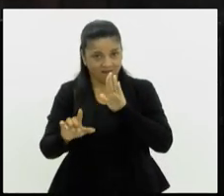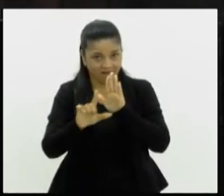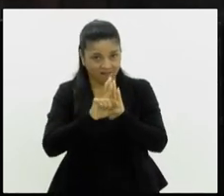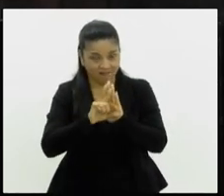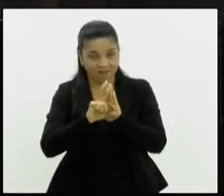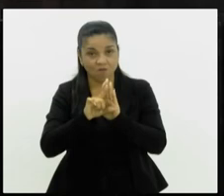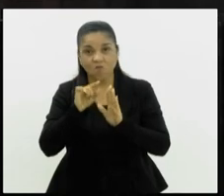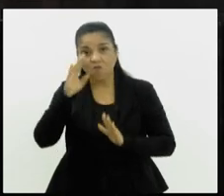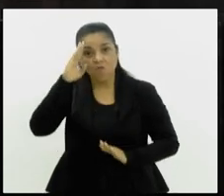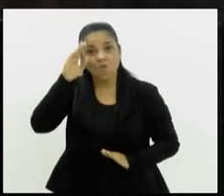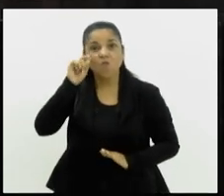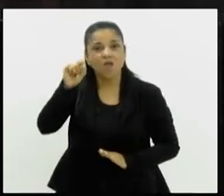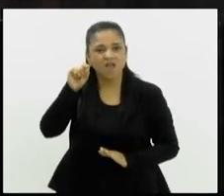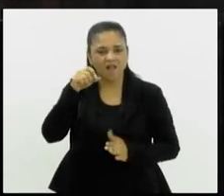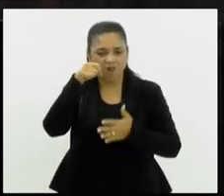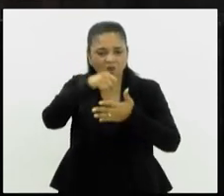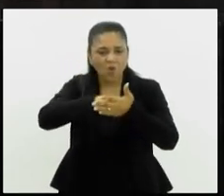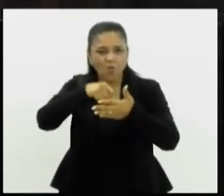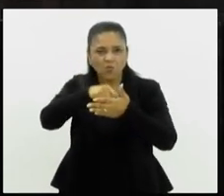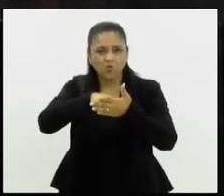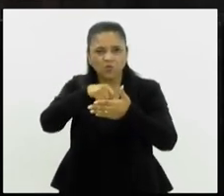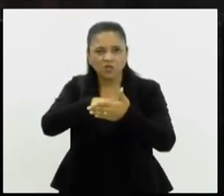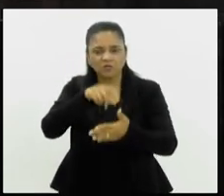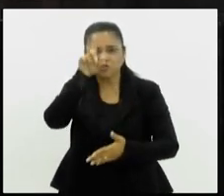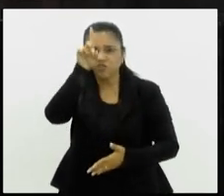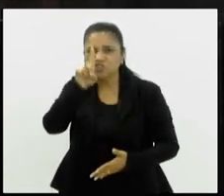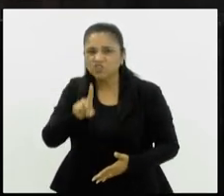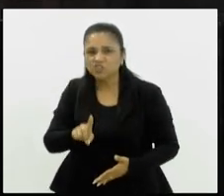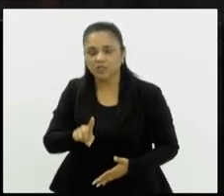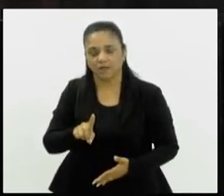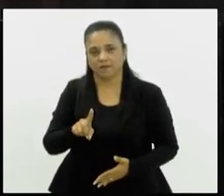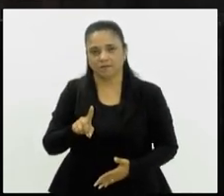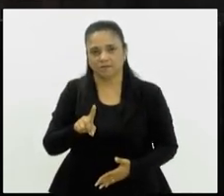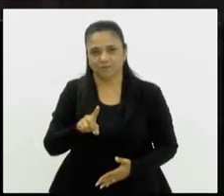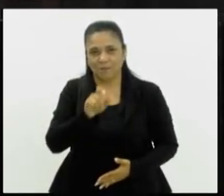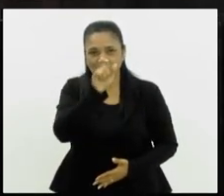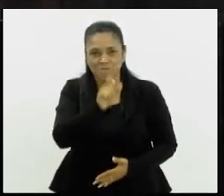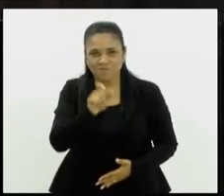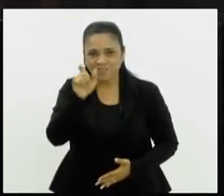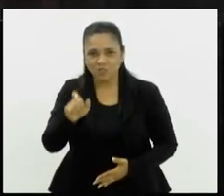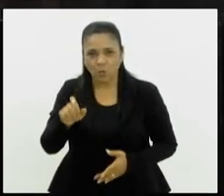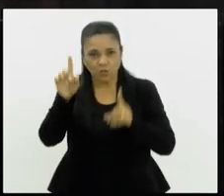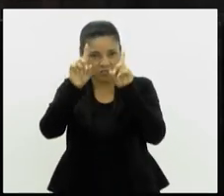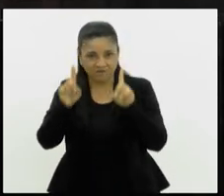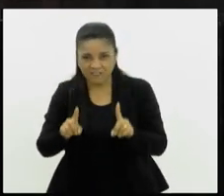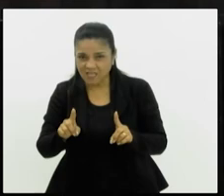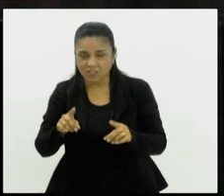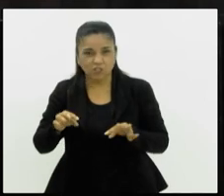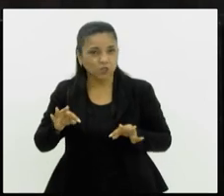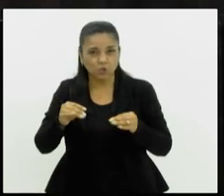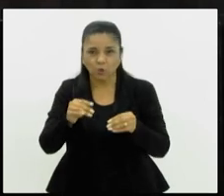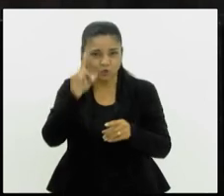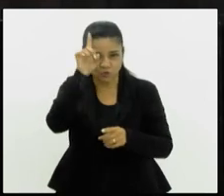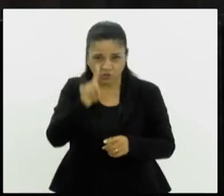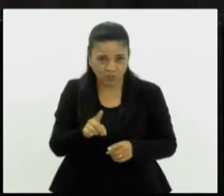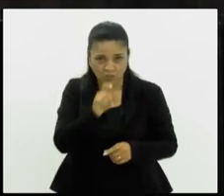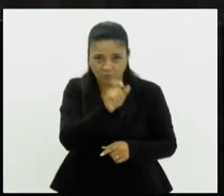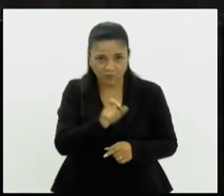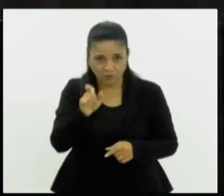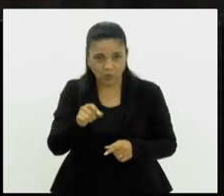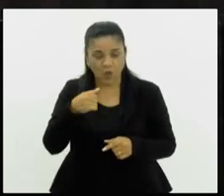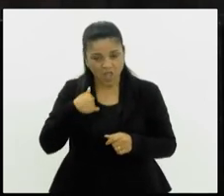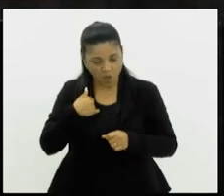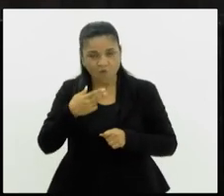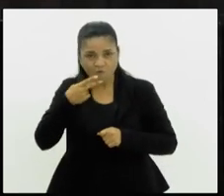pela vida, nós lutamos pelos direitos da pessoa. E no meu caso, eu digo com todo carinho, eu luto